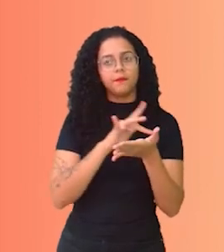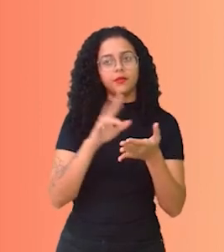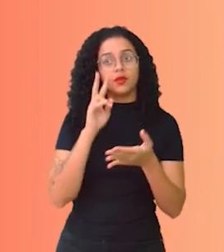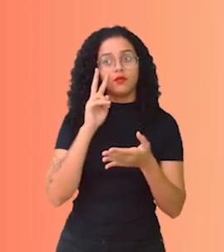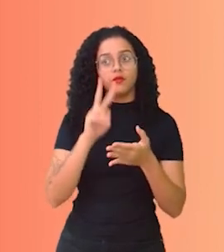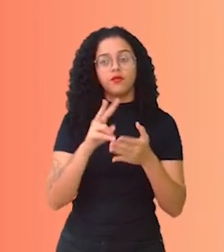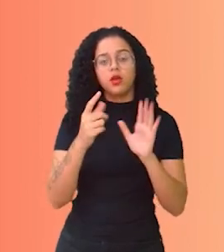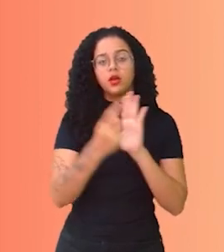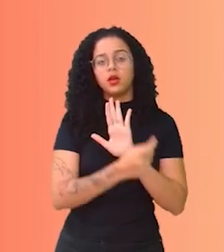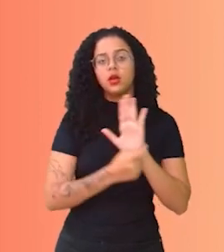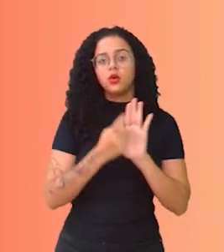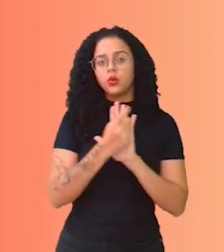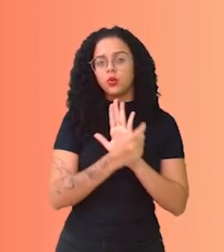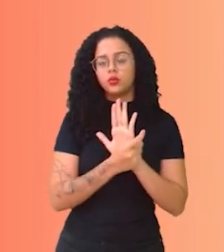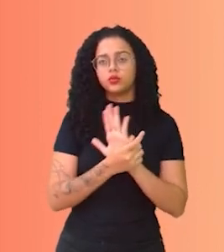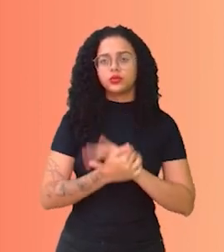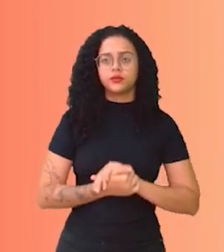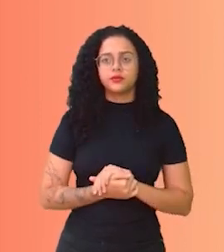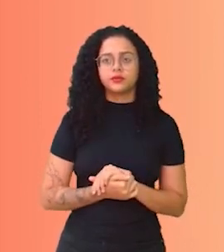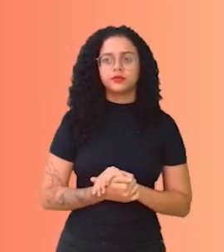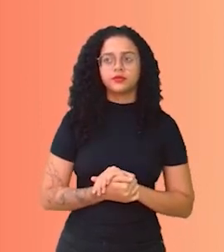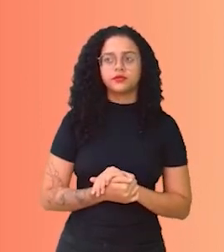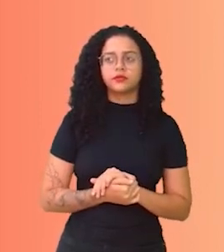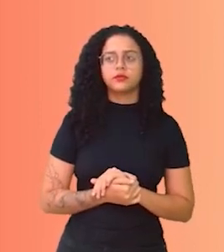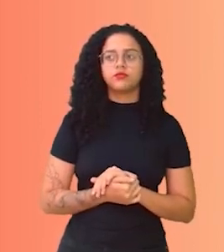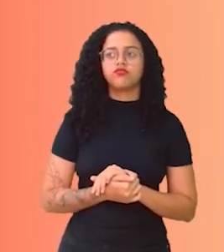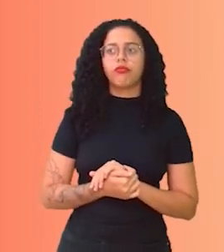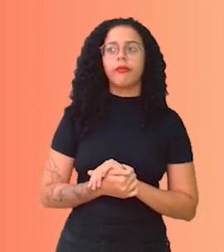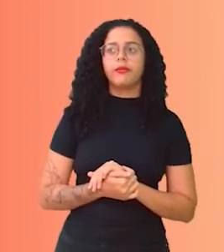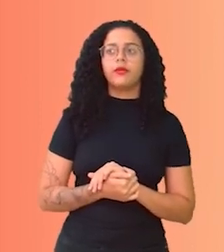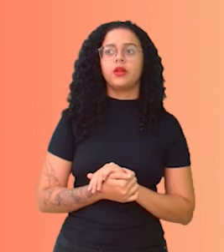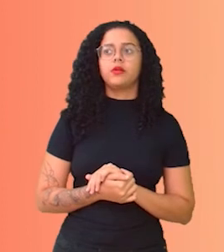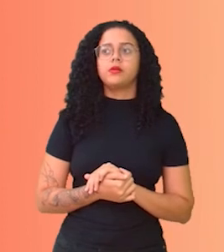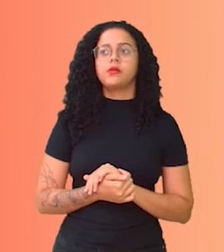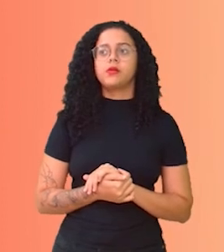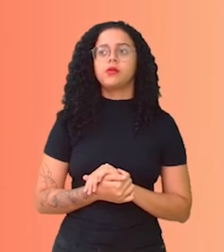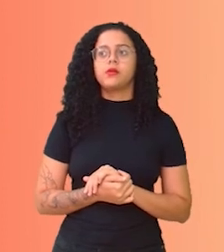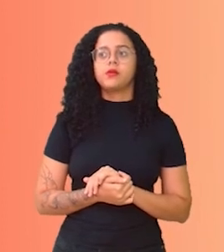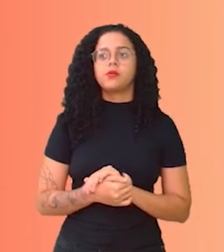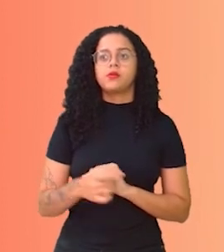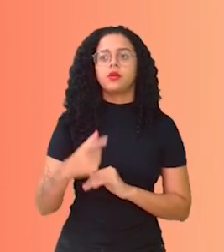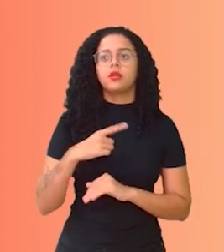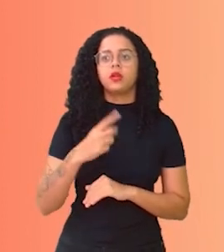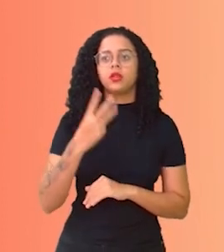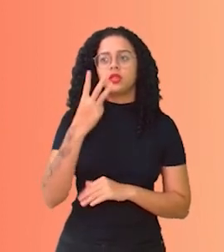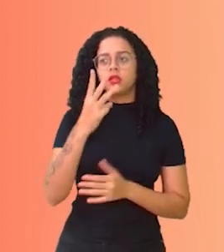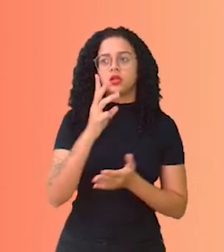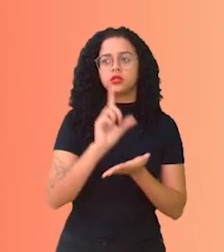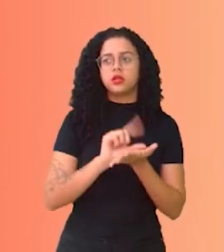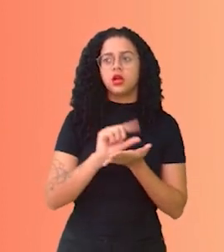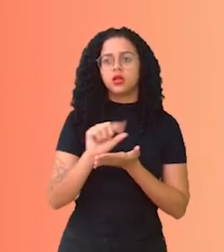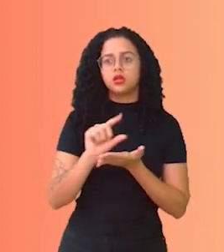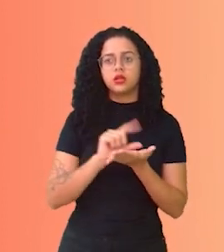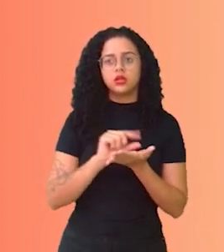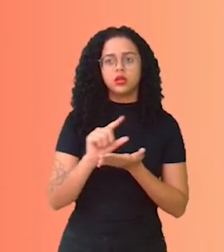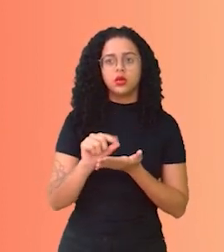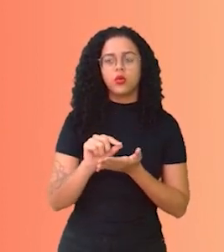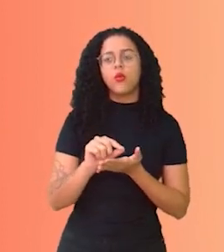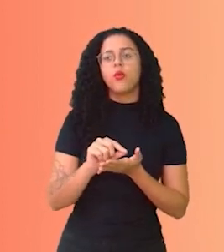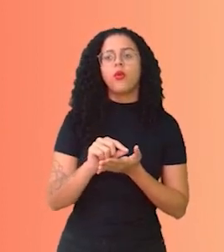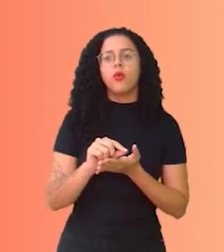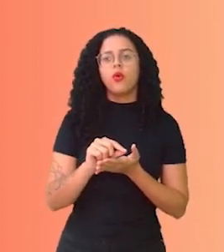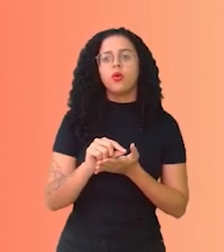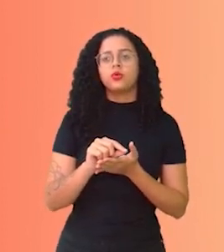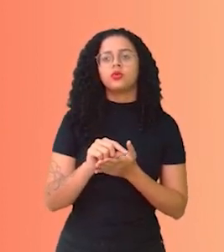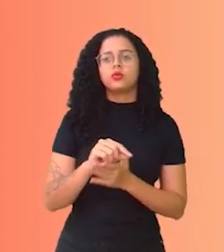QR Code. Então, nessa página, tem 3 artigos da Constituição Federal, nossa